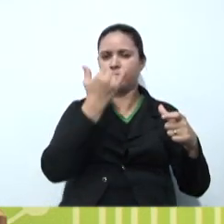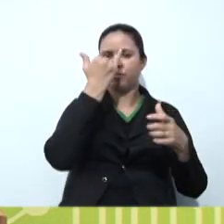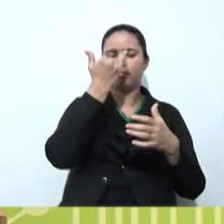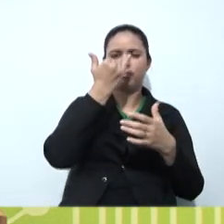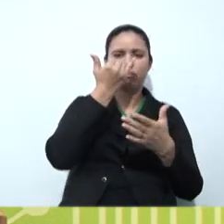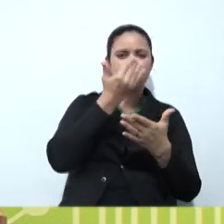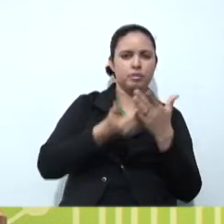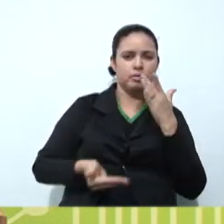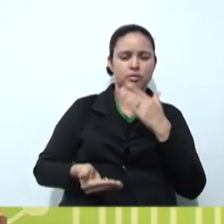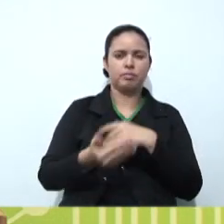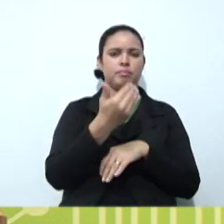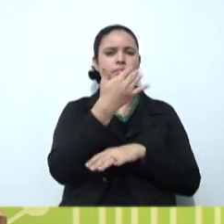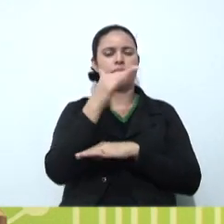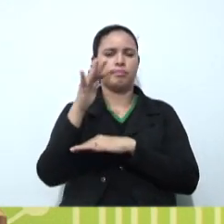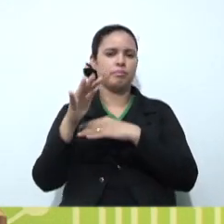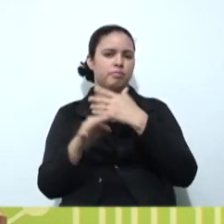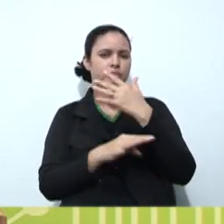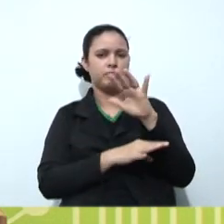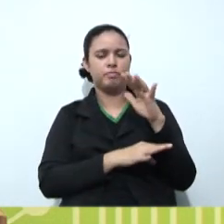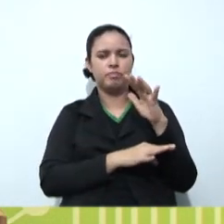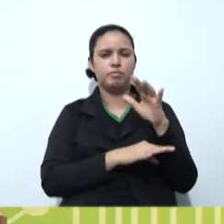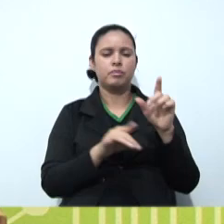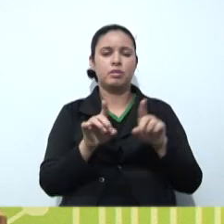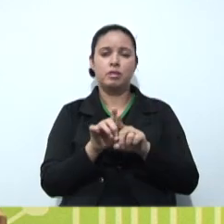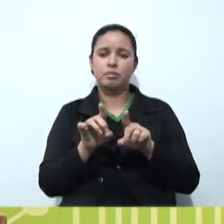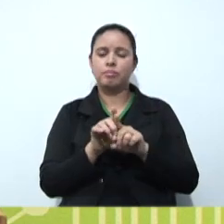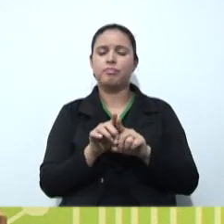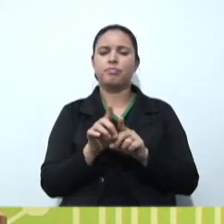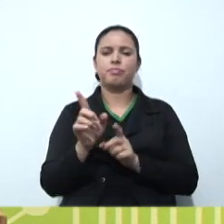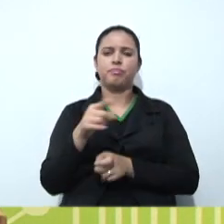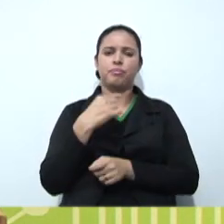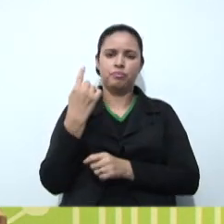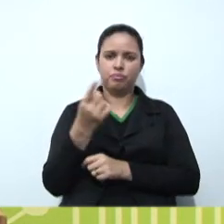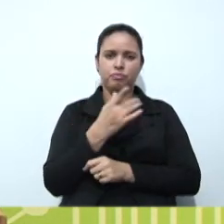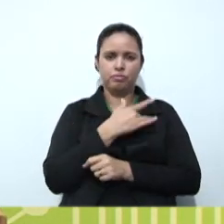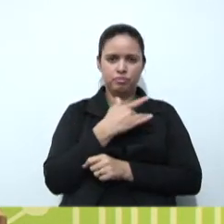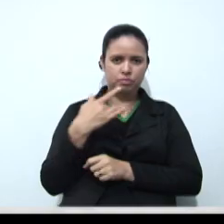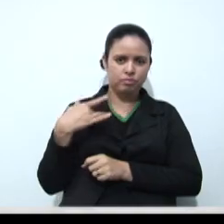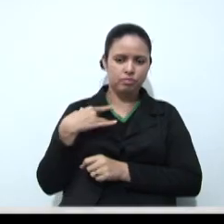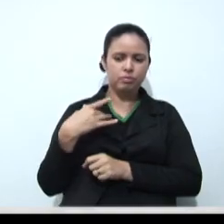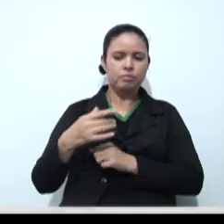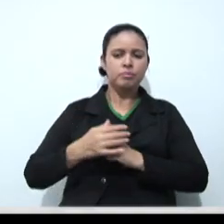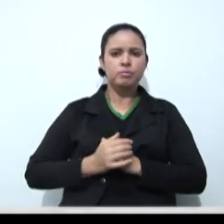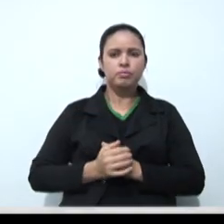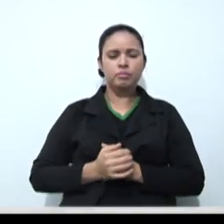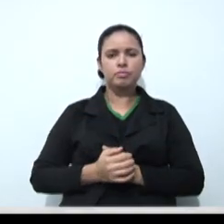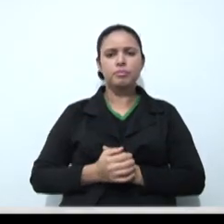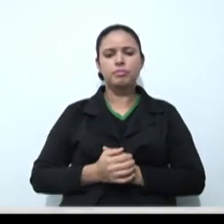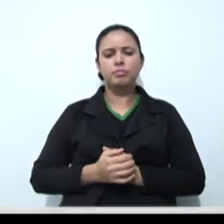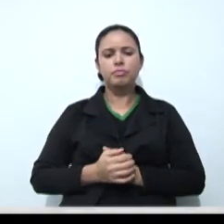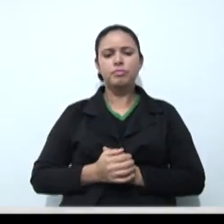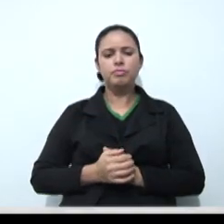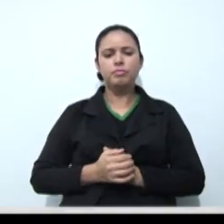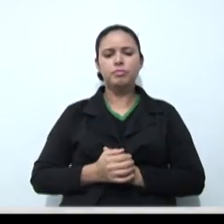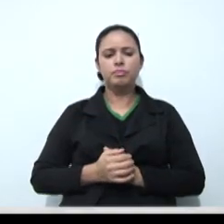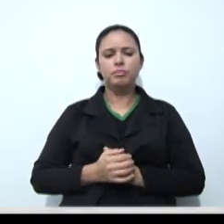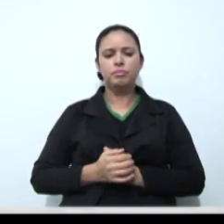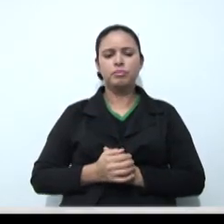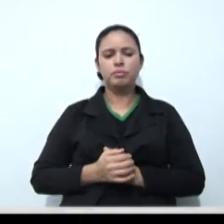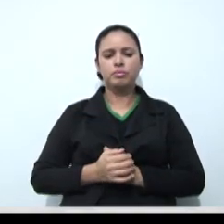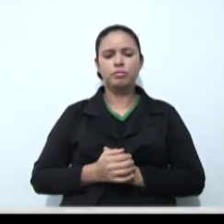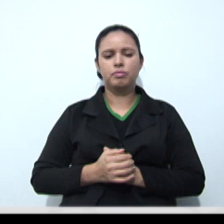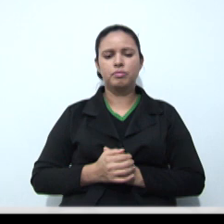consequentemente resultará em prejuízos à nossa saúde, tá bom? O que podemos falar ainda? Apesar de a legislação